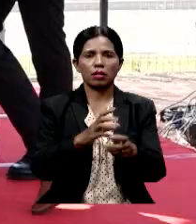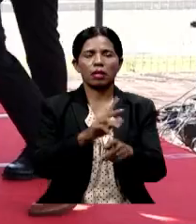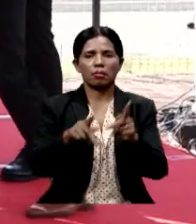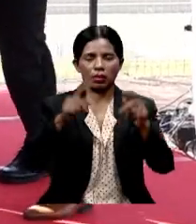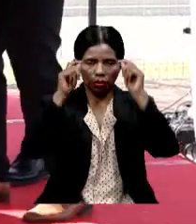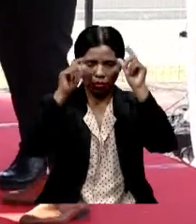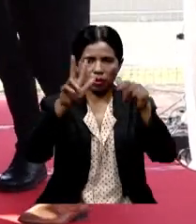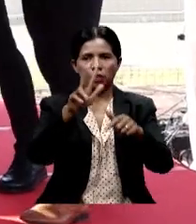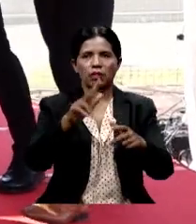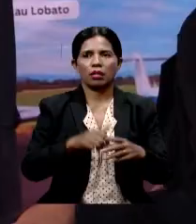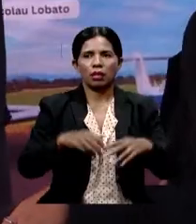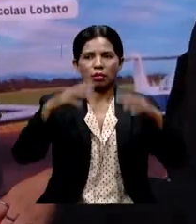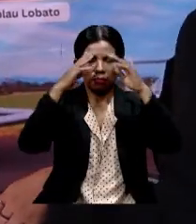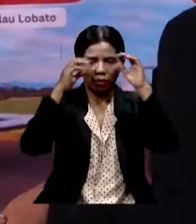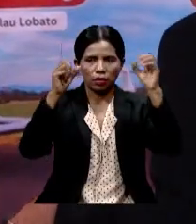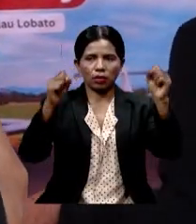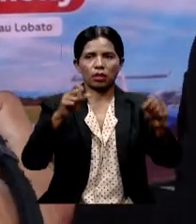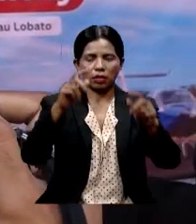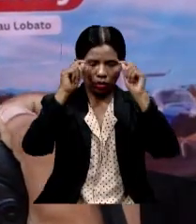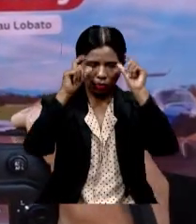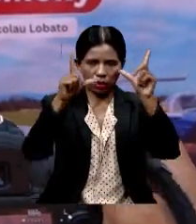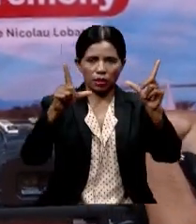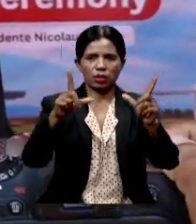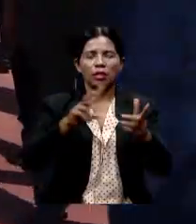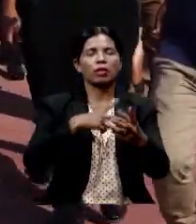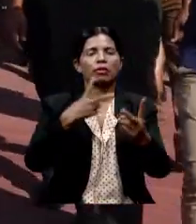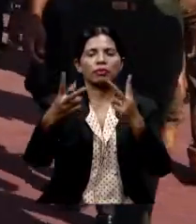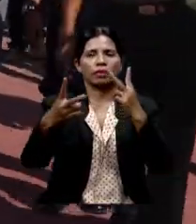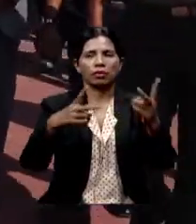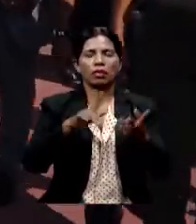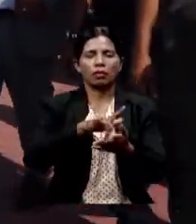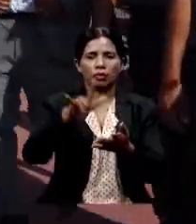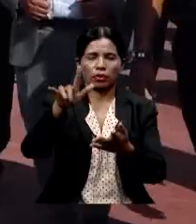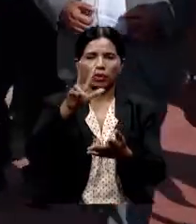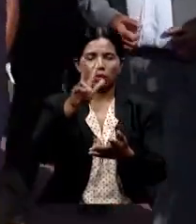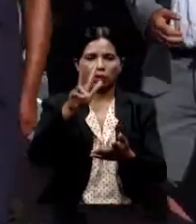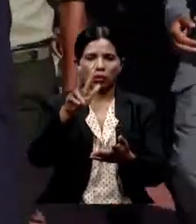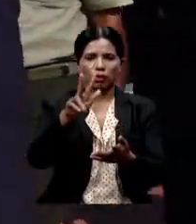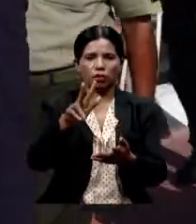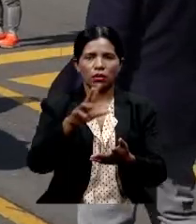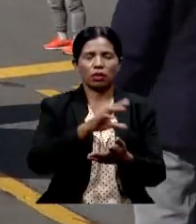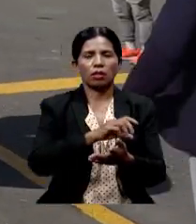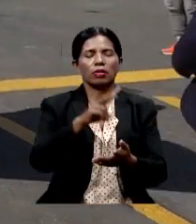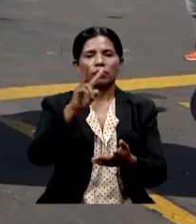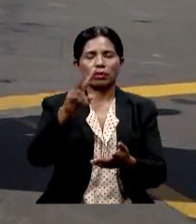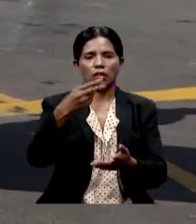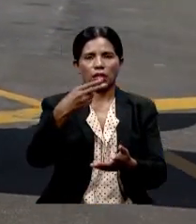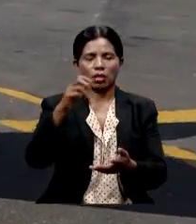rua. Presidente da República Timor-Leste visita diretamente a avião Tolu Romarca